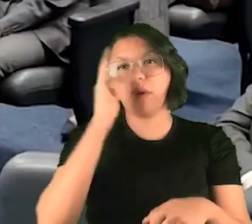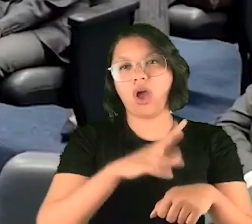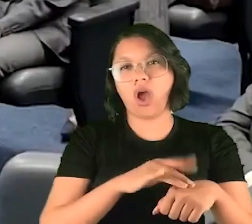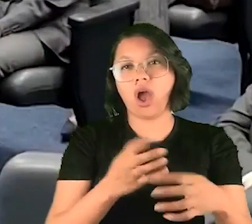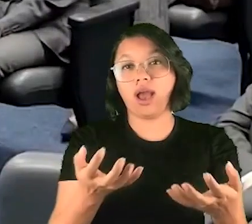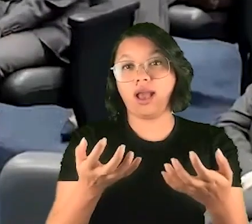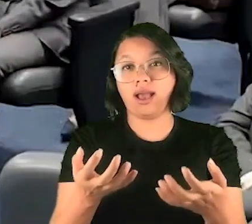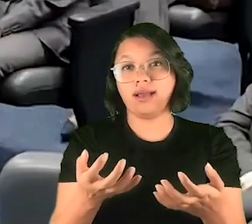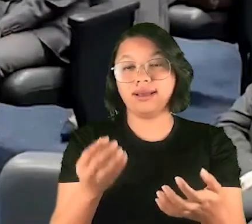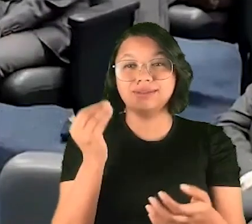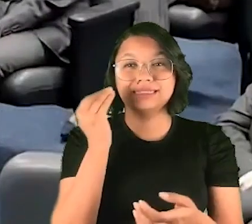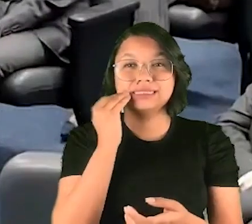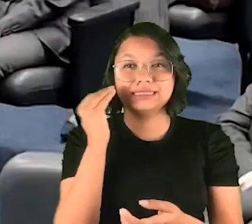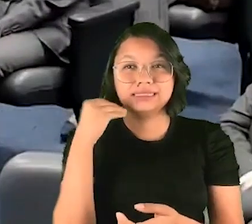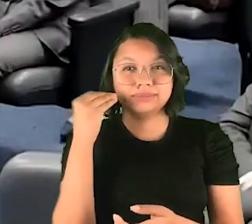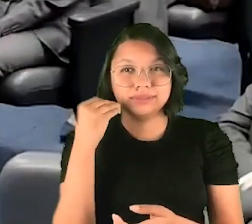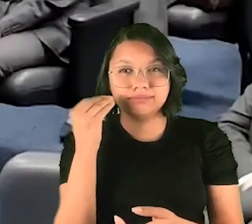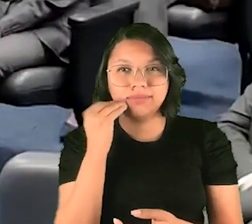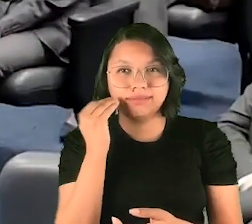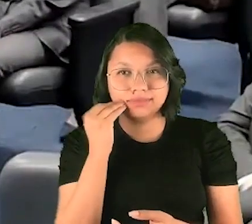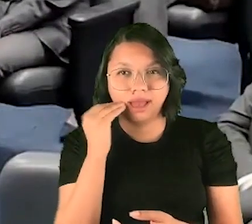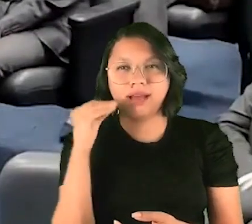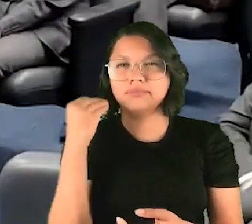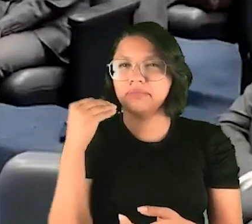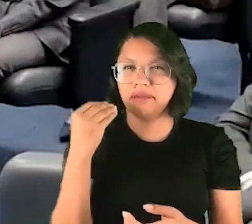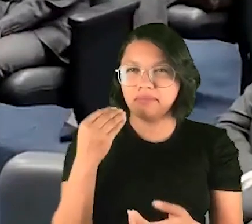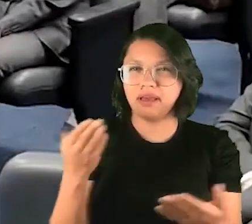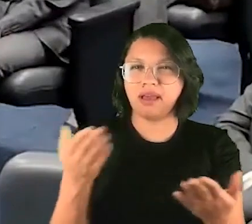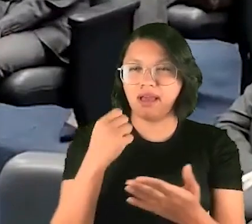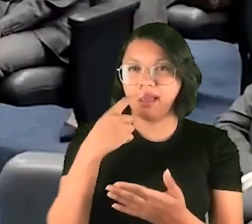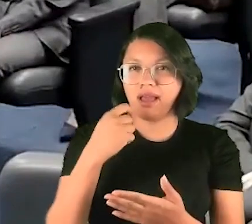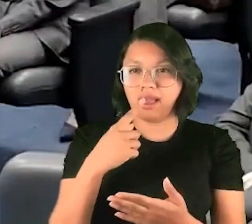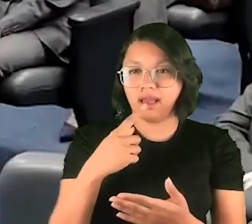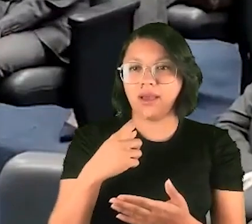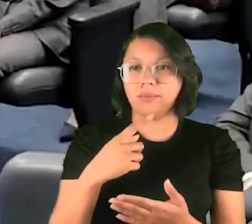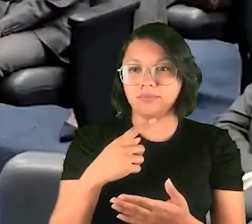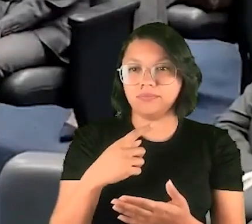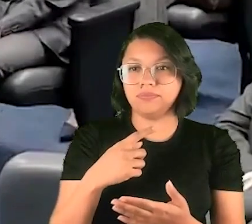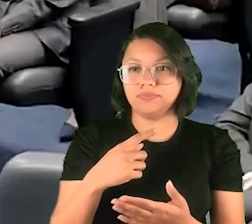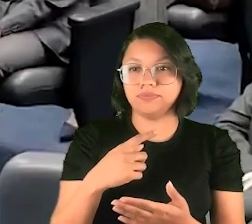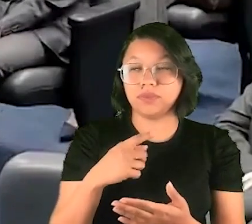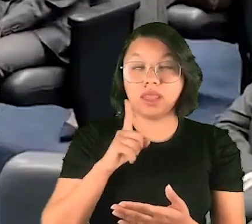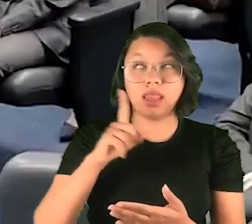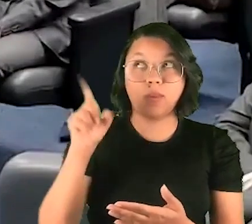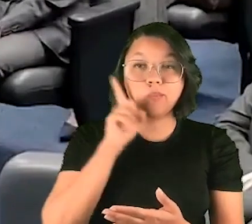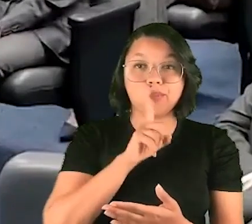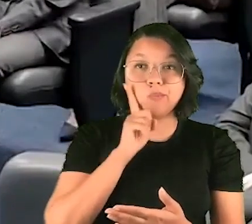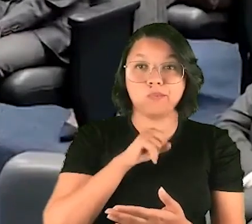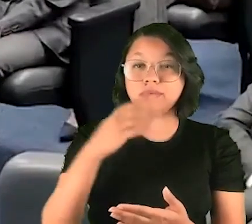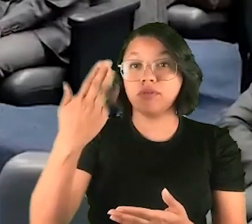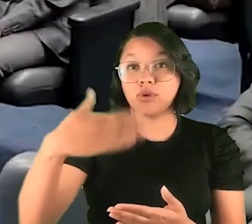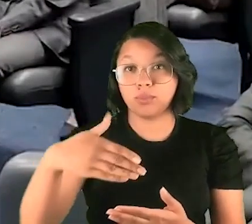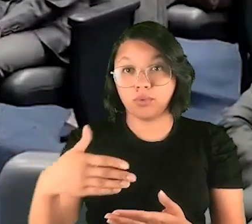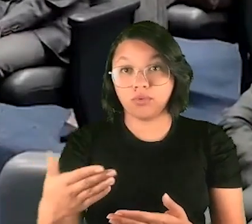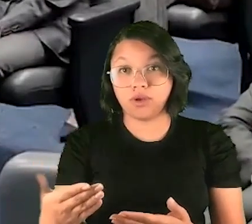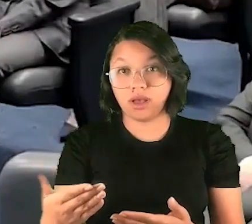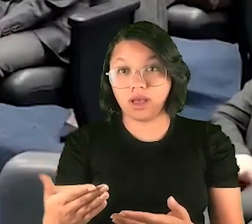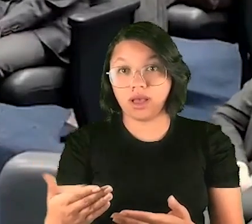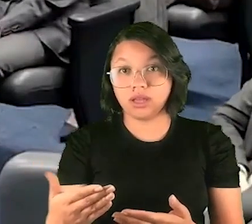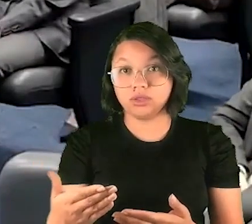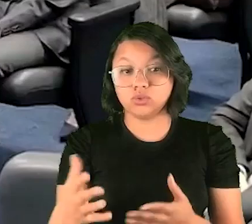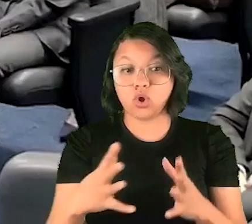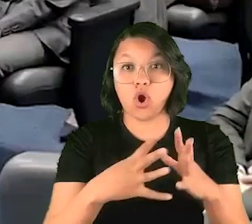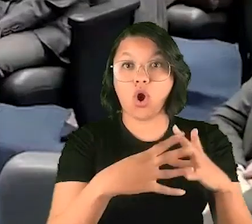que queriam se submeter a esse medicamento. Só que esse medicamento estava aprovado na agência